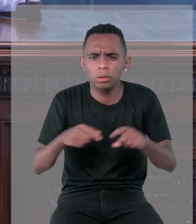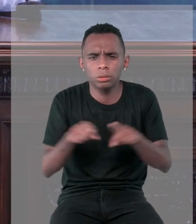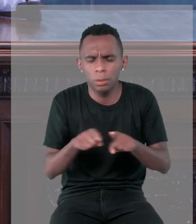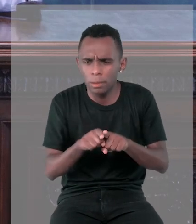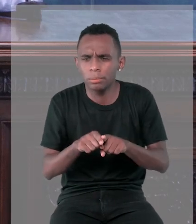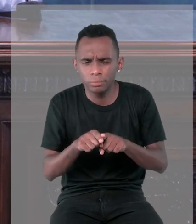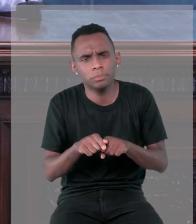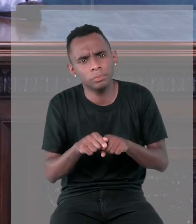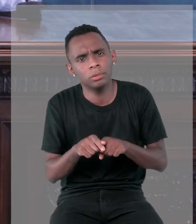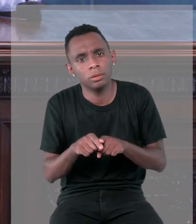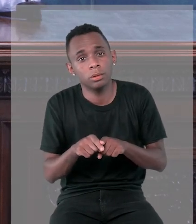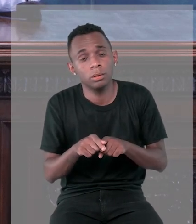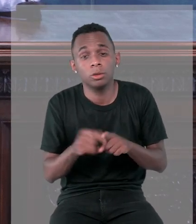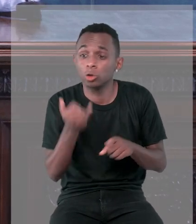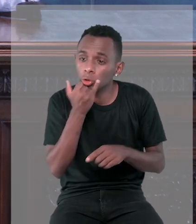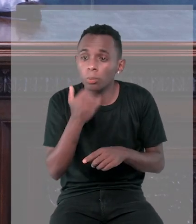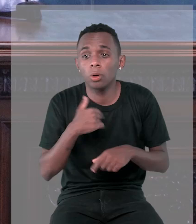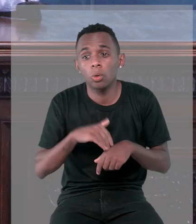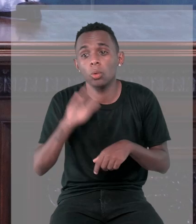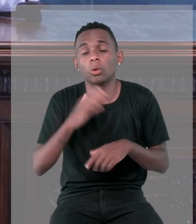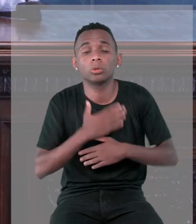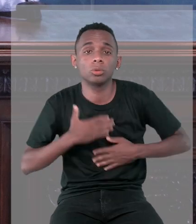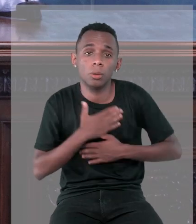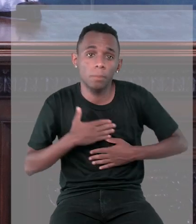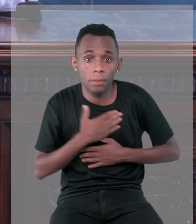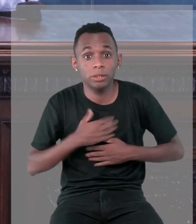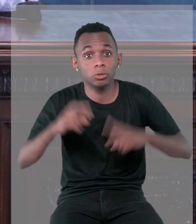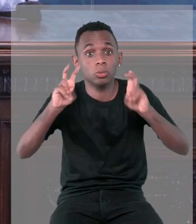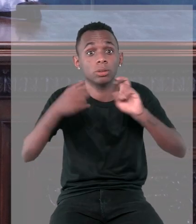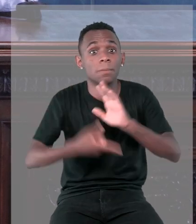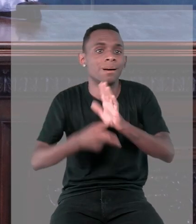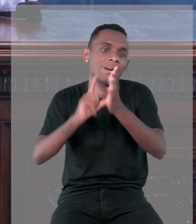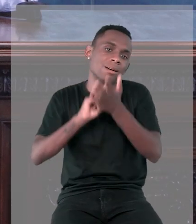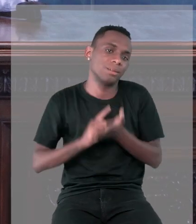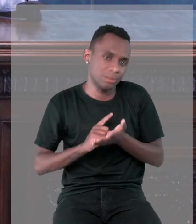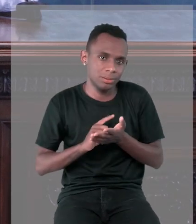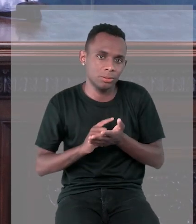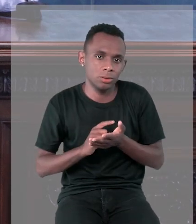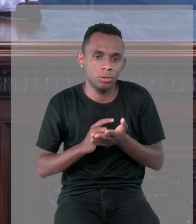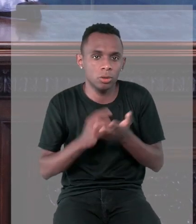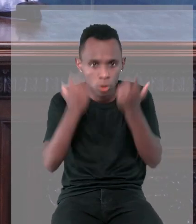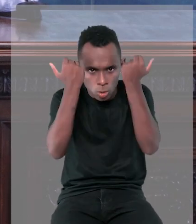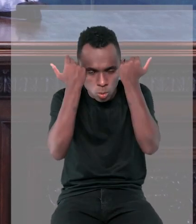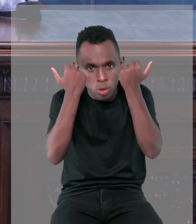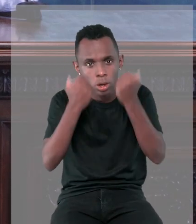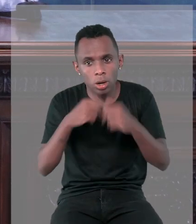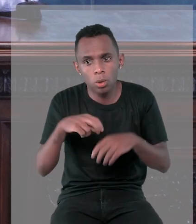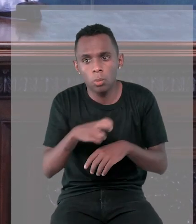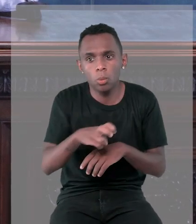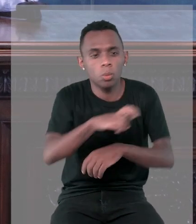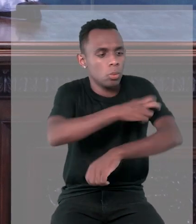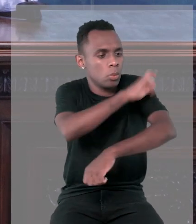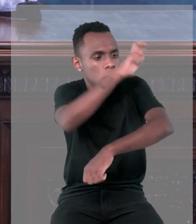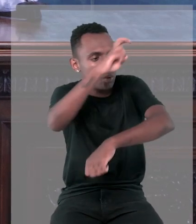conto... Desculpa falar, mas eu gosto mais do título do livro que ele me mandou, que é Um Coelho Correndo na Serra do